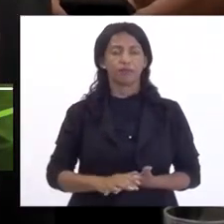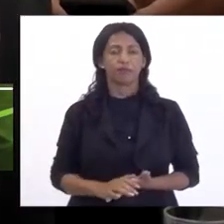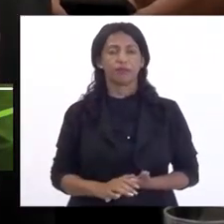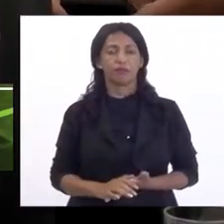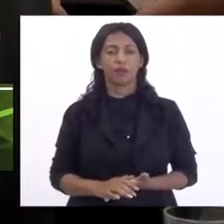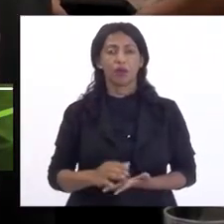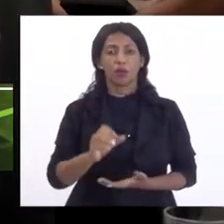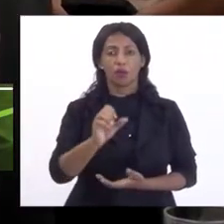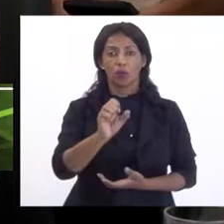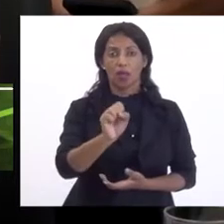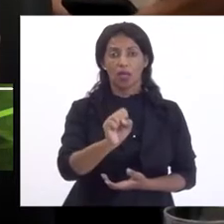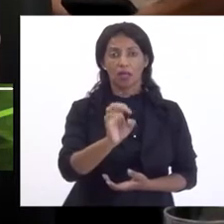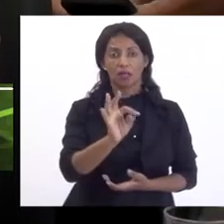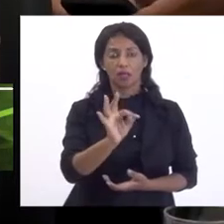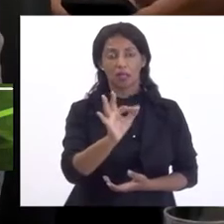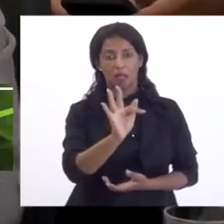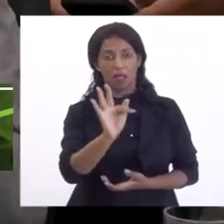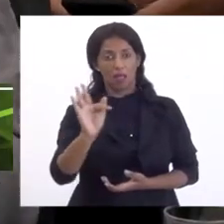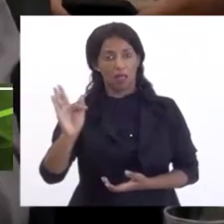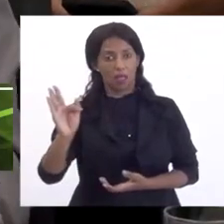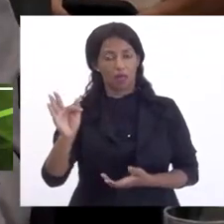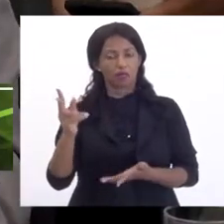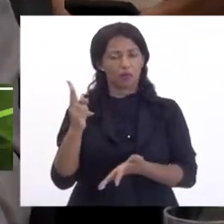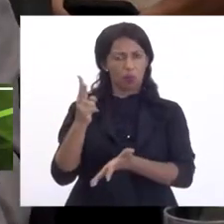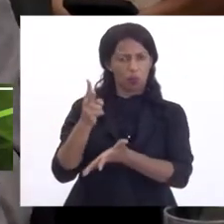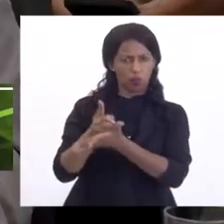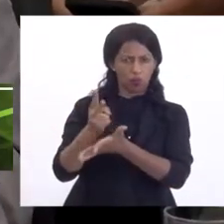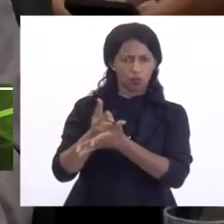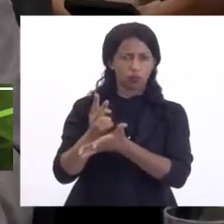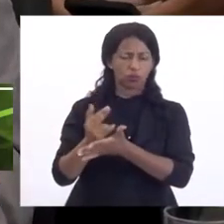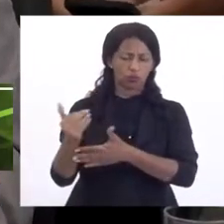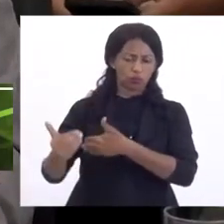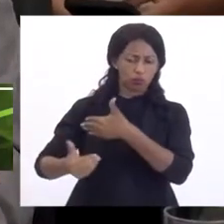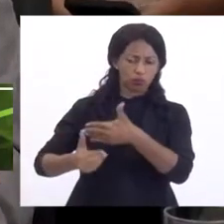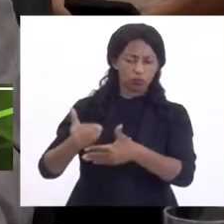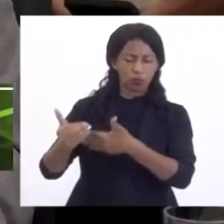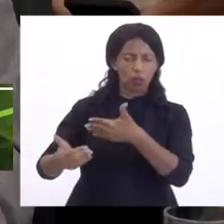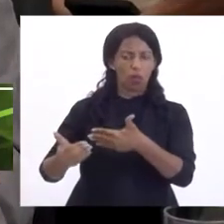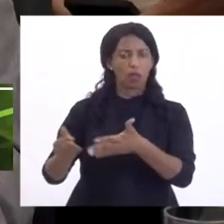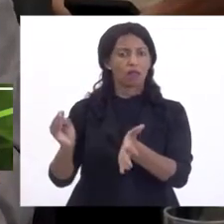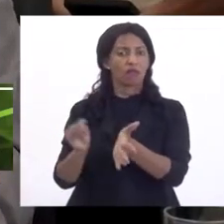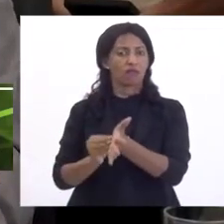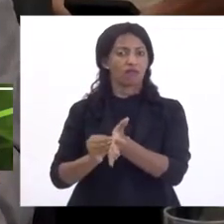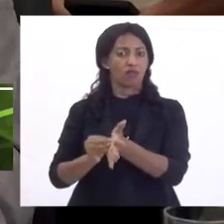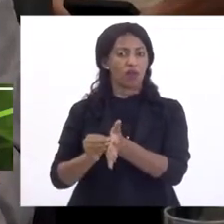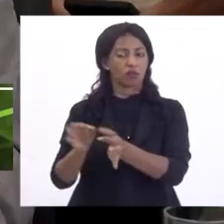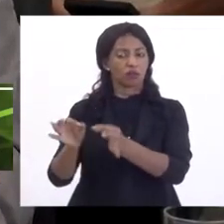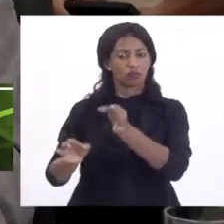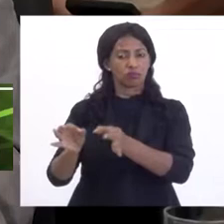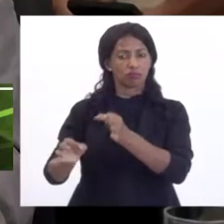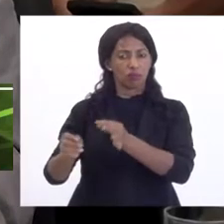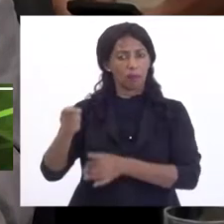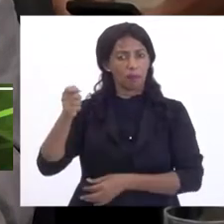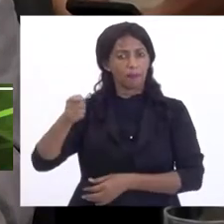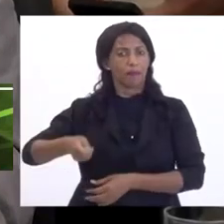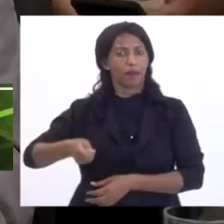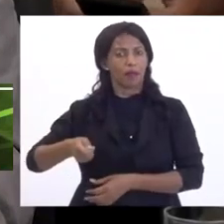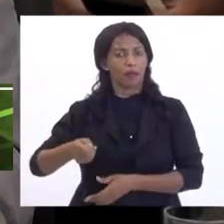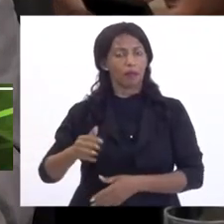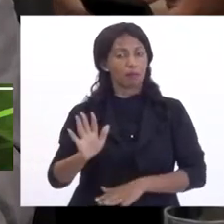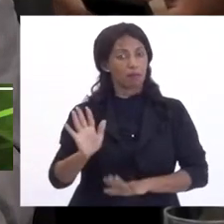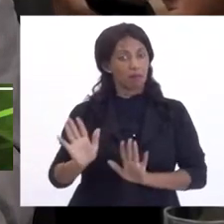no STF, que ainda está por ser julgada, né? Mas esse